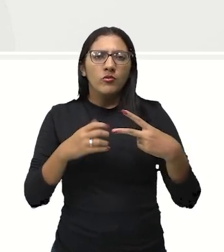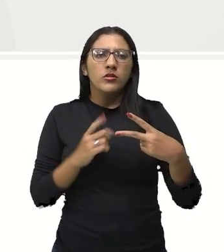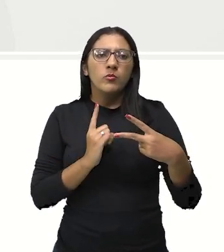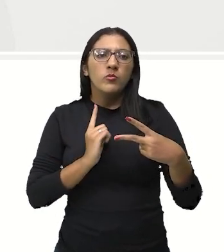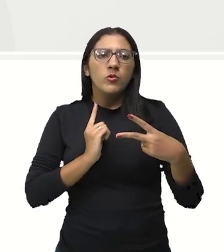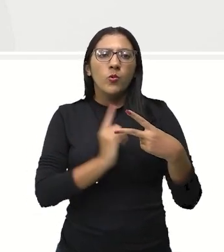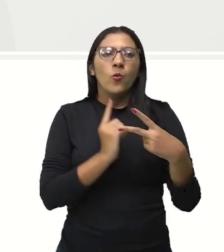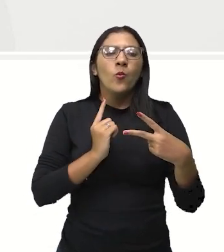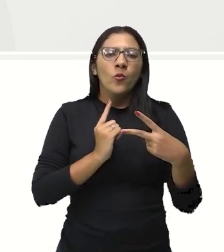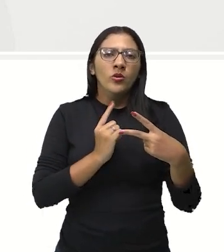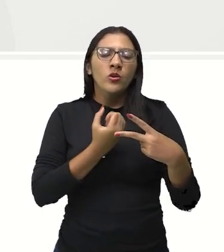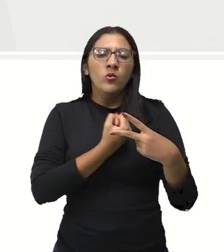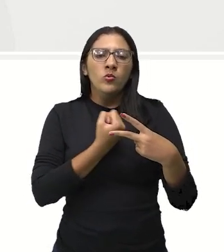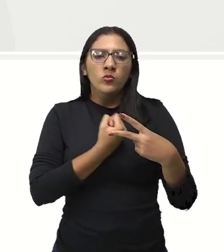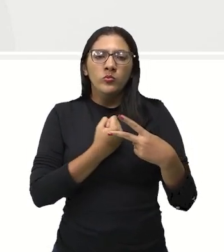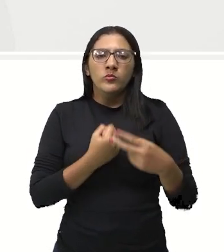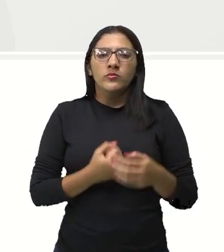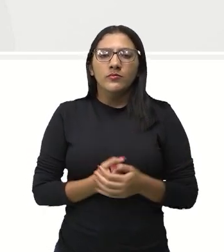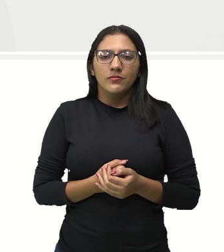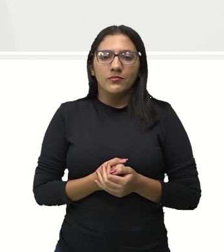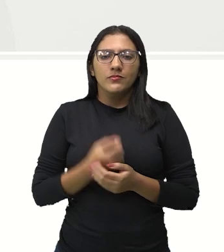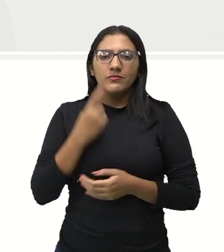passar novamente no mesmo ponto